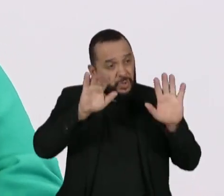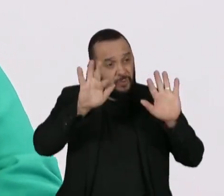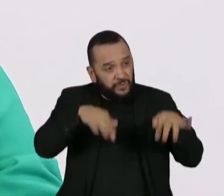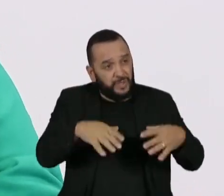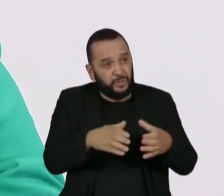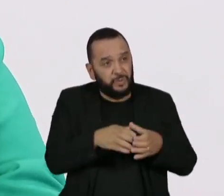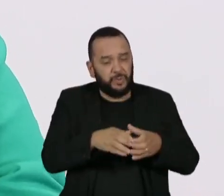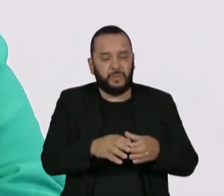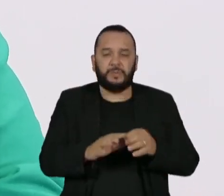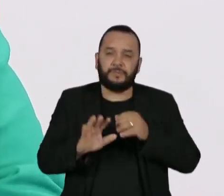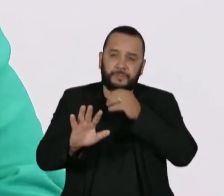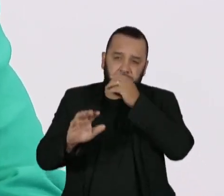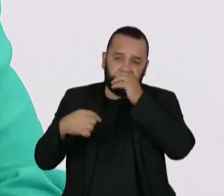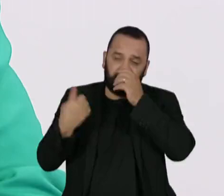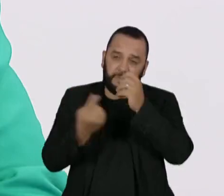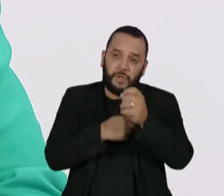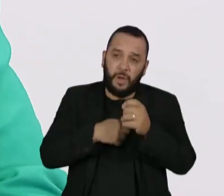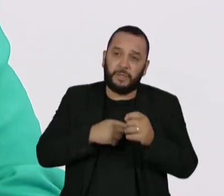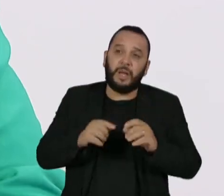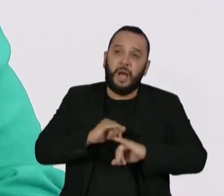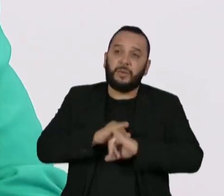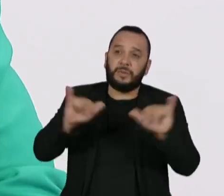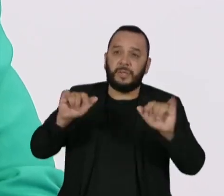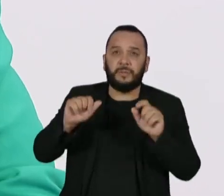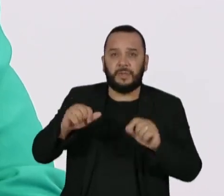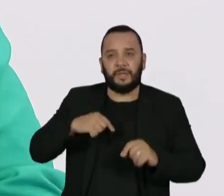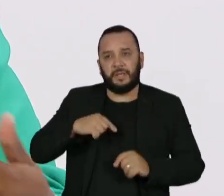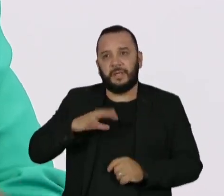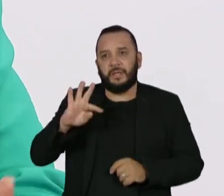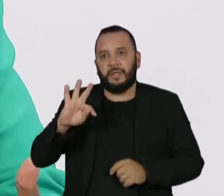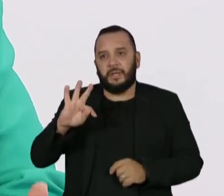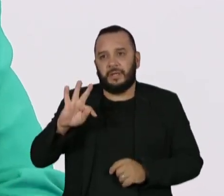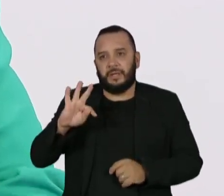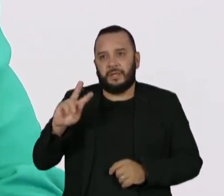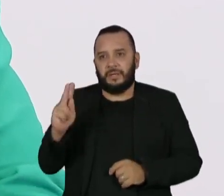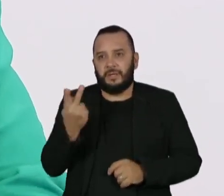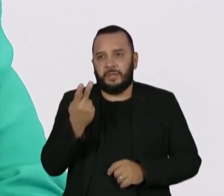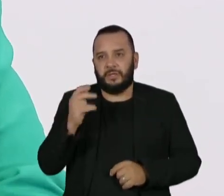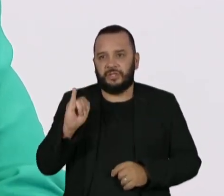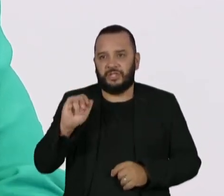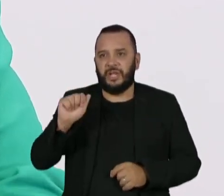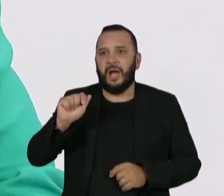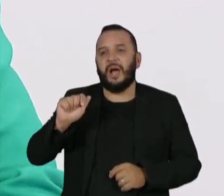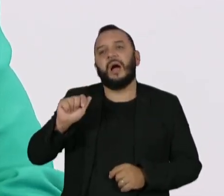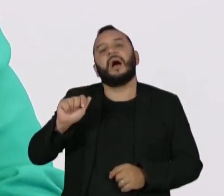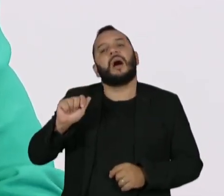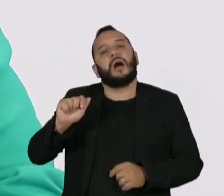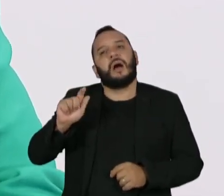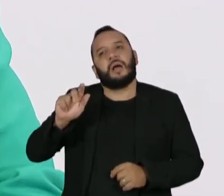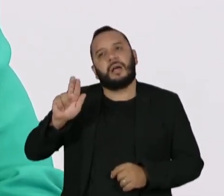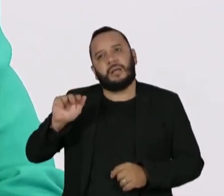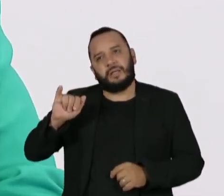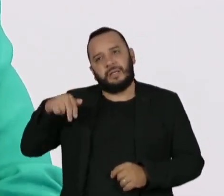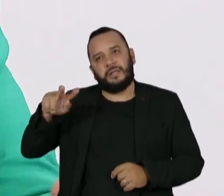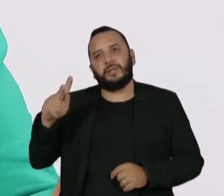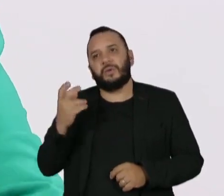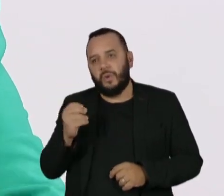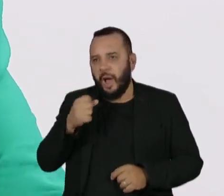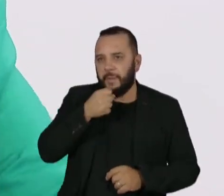momento. O que nós anunciamos é que o Thiaguinho ia para uma carreira solo e eu também ia para uma carreira solo. Não